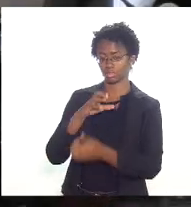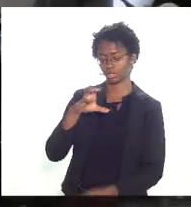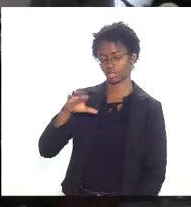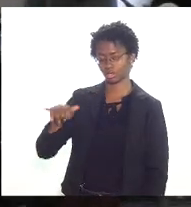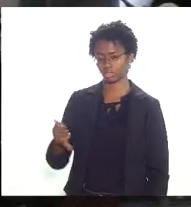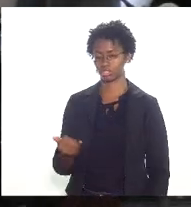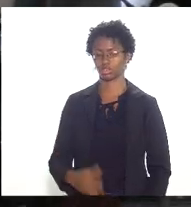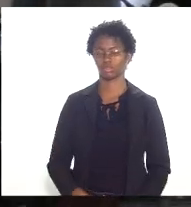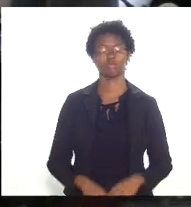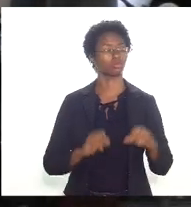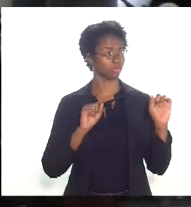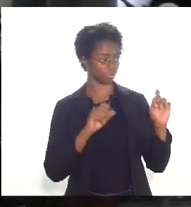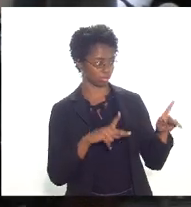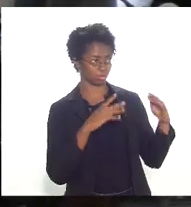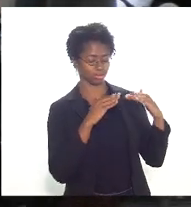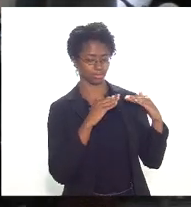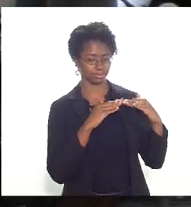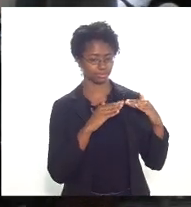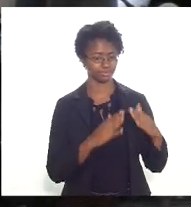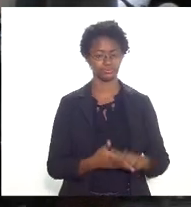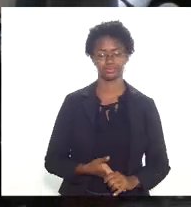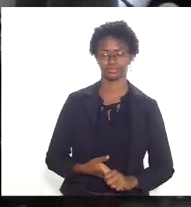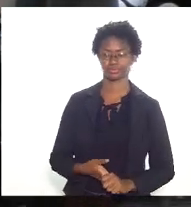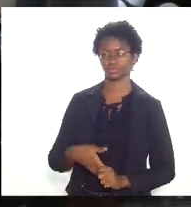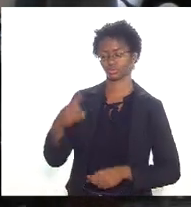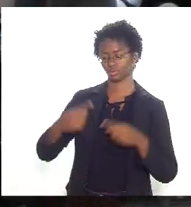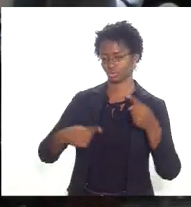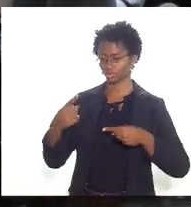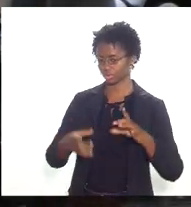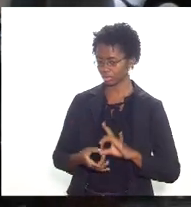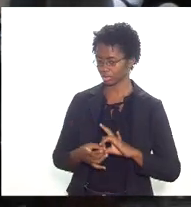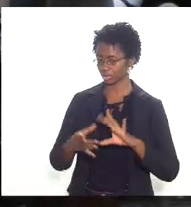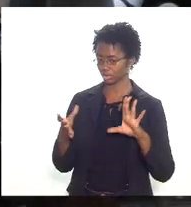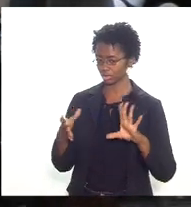meu irmão discussão